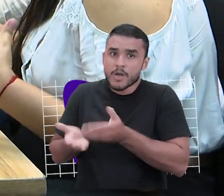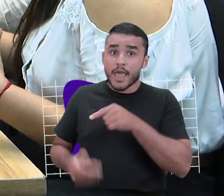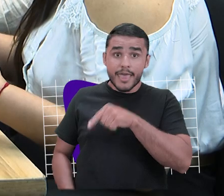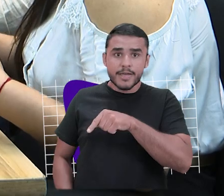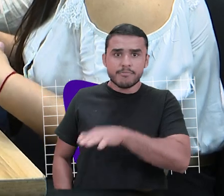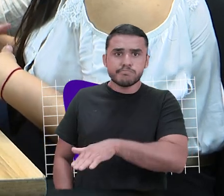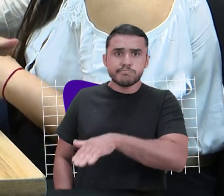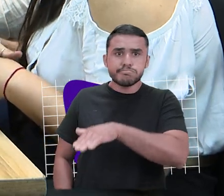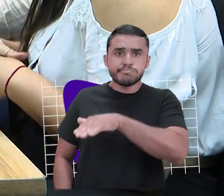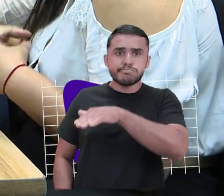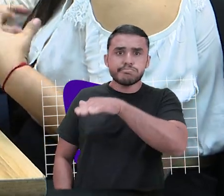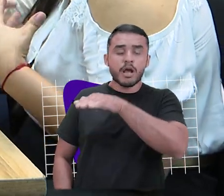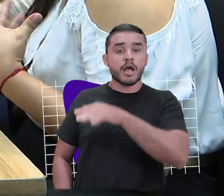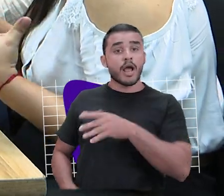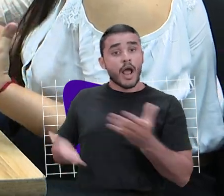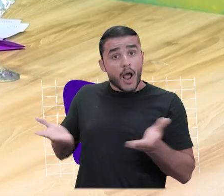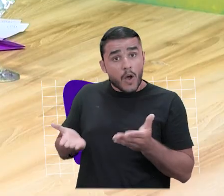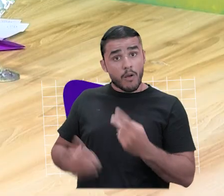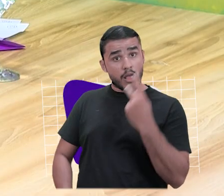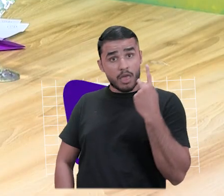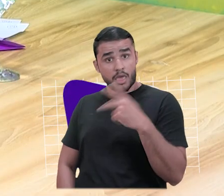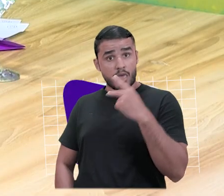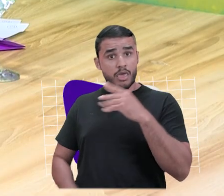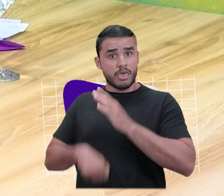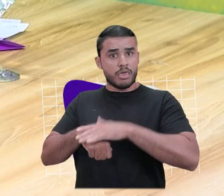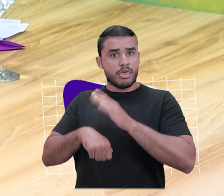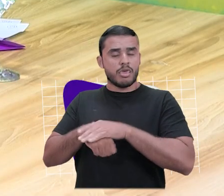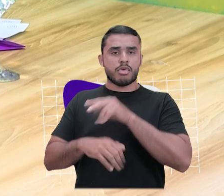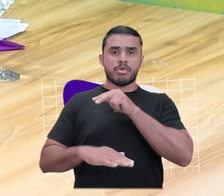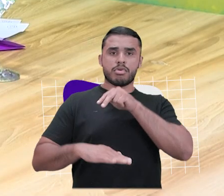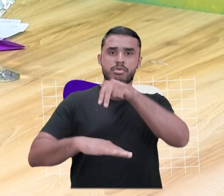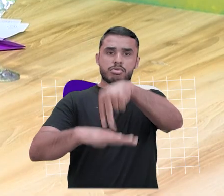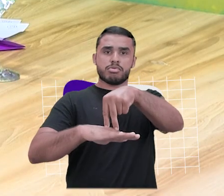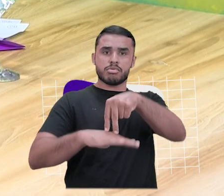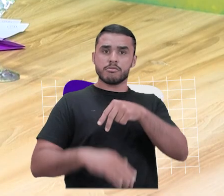longos anos escrevendo, longos anos falando, e aí chegou uma